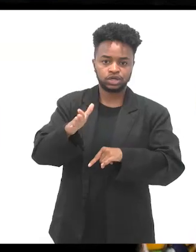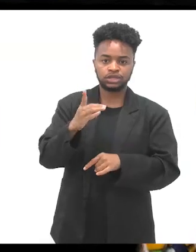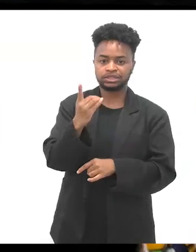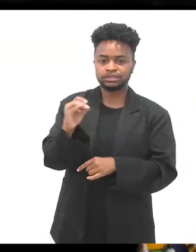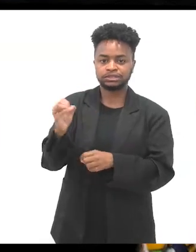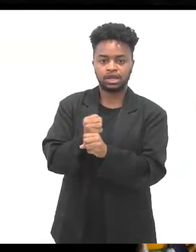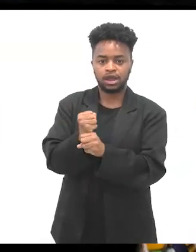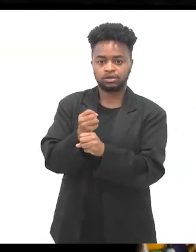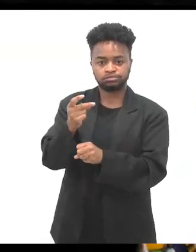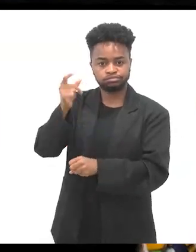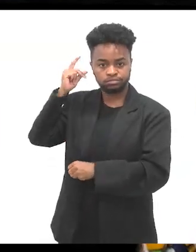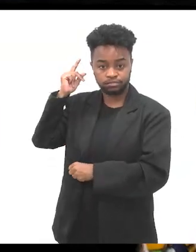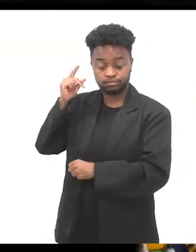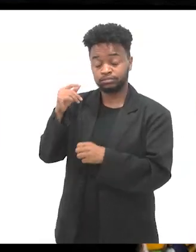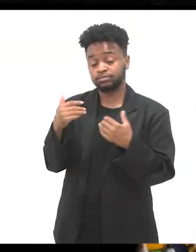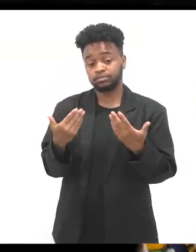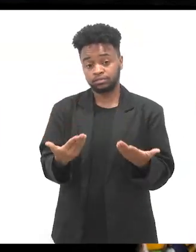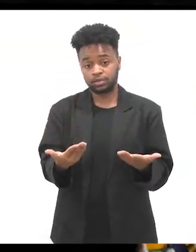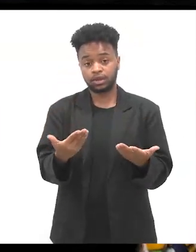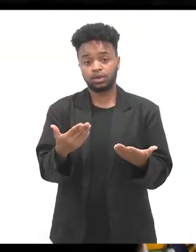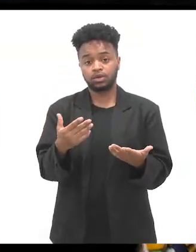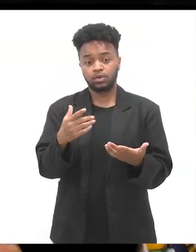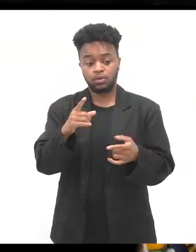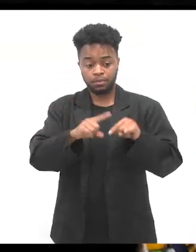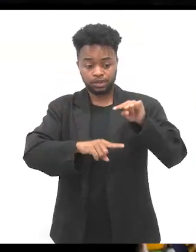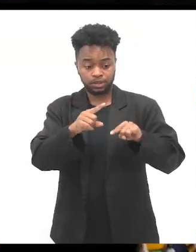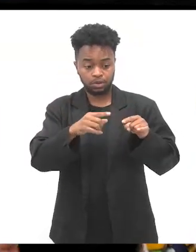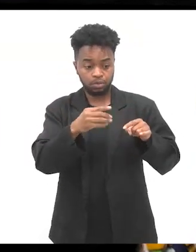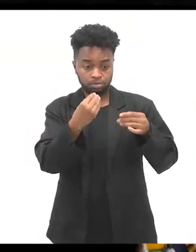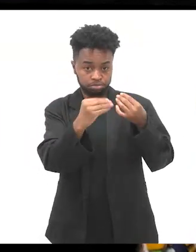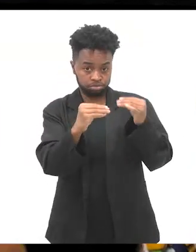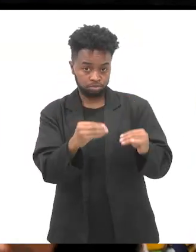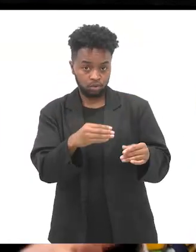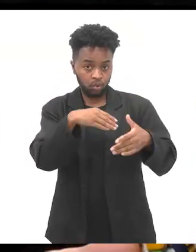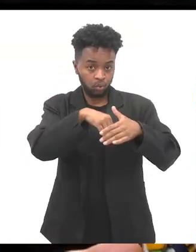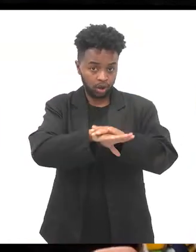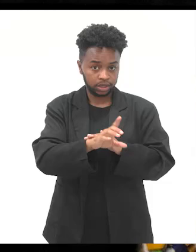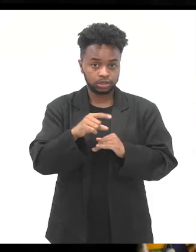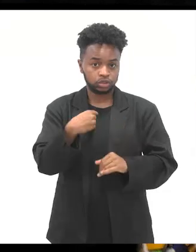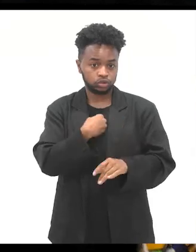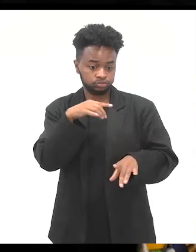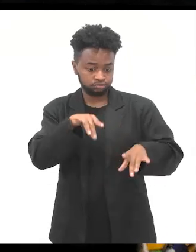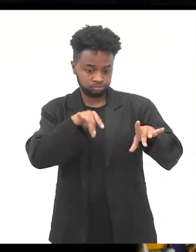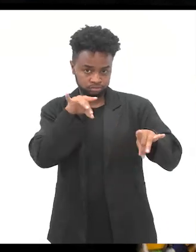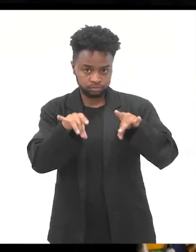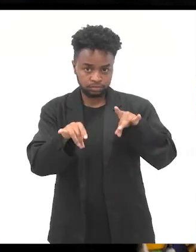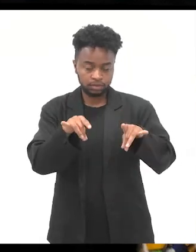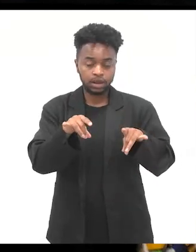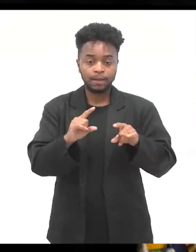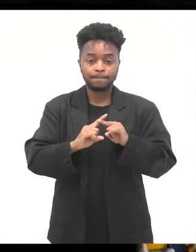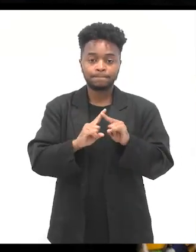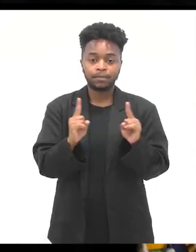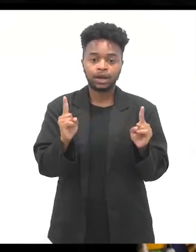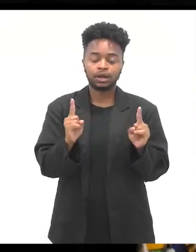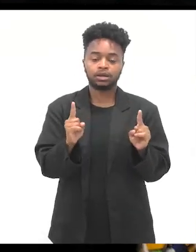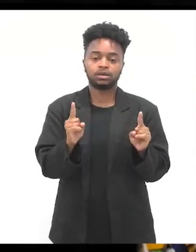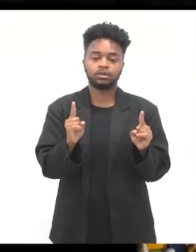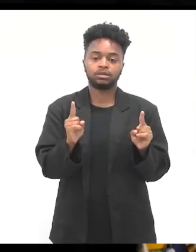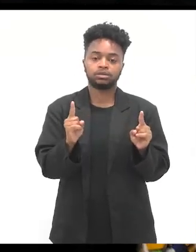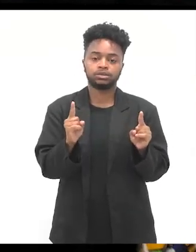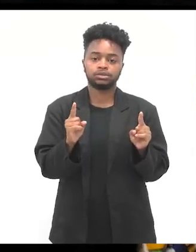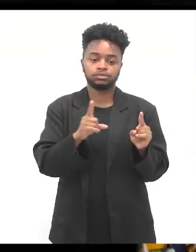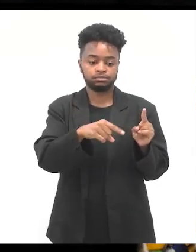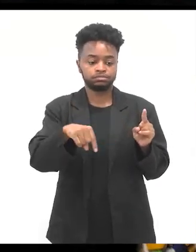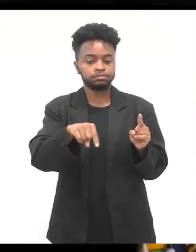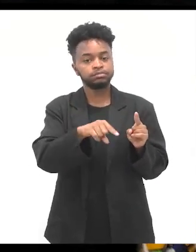mais de 100 anos, por exemplo. Então, essas coleções, elas ficam lá, elas são curadas pela gente, né? Então, de